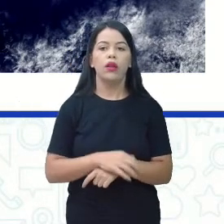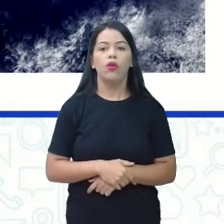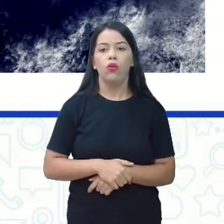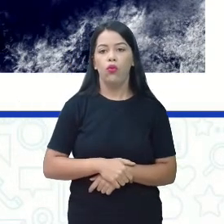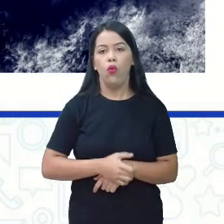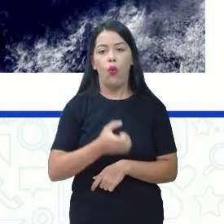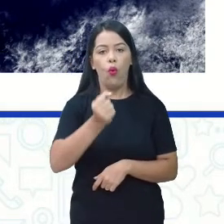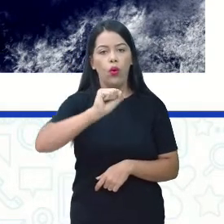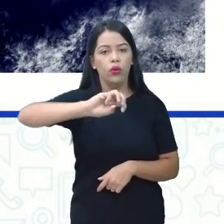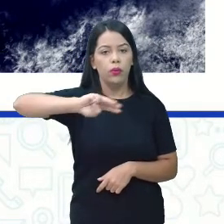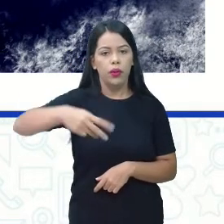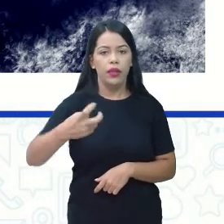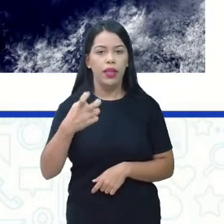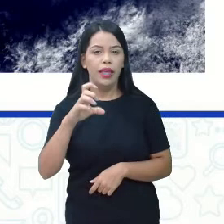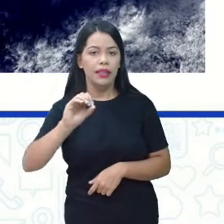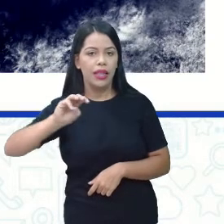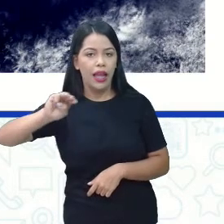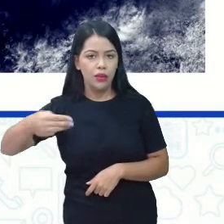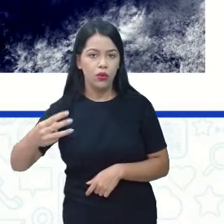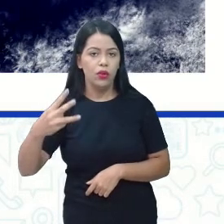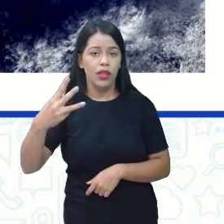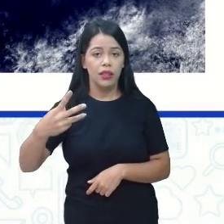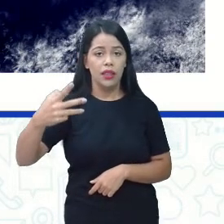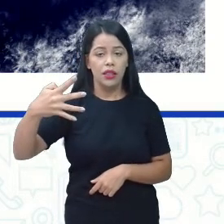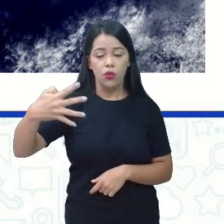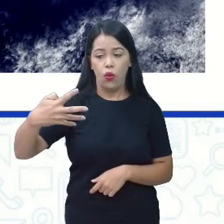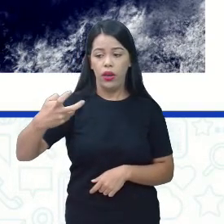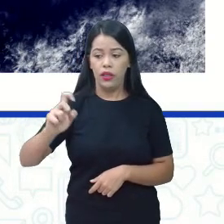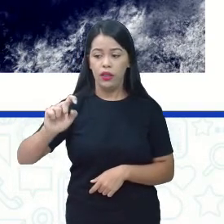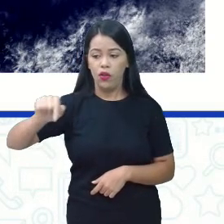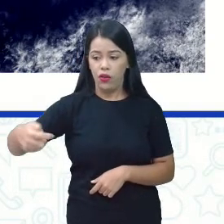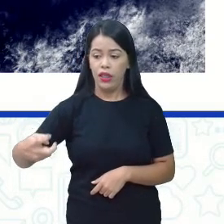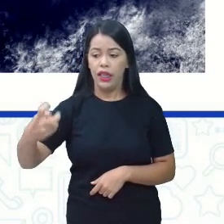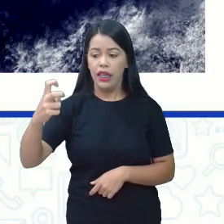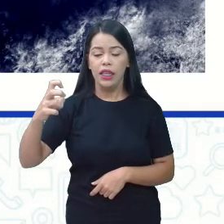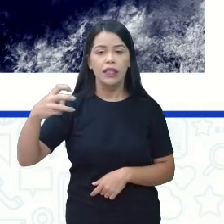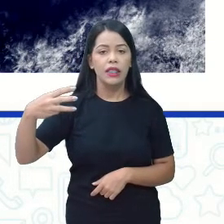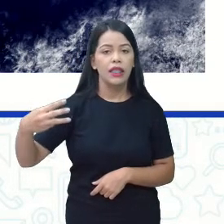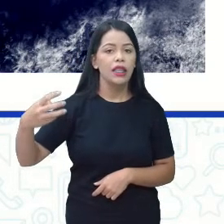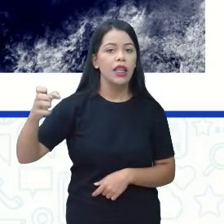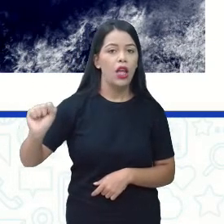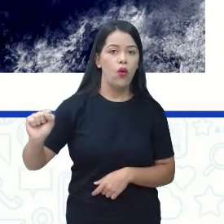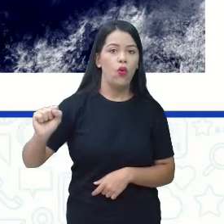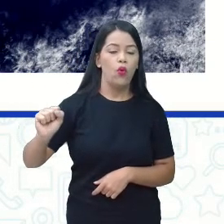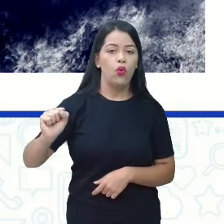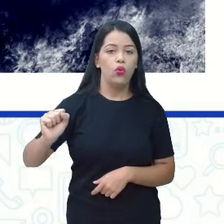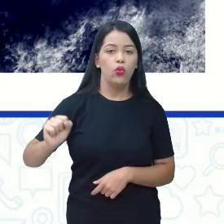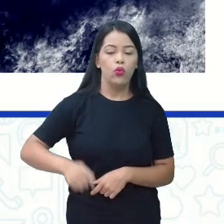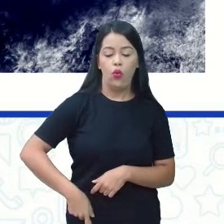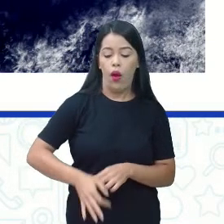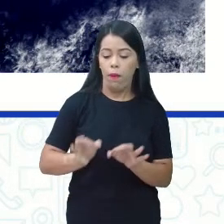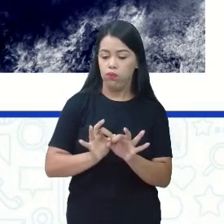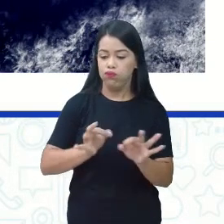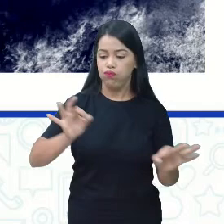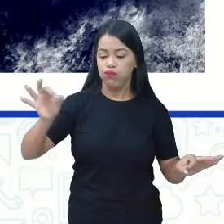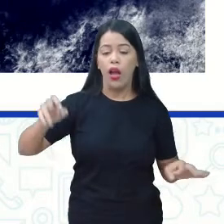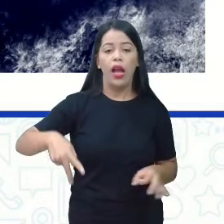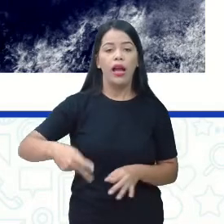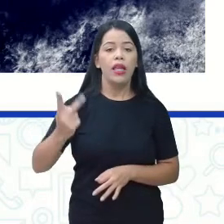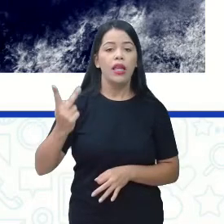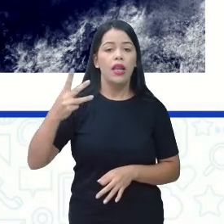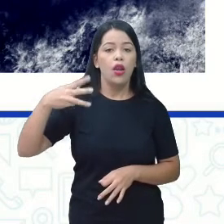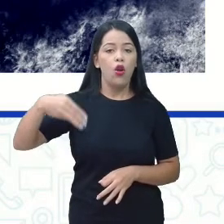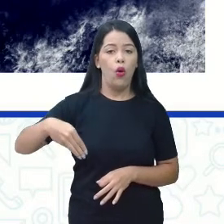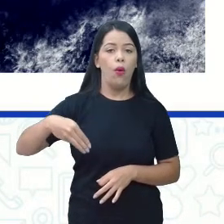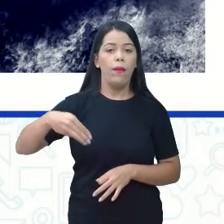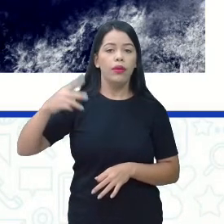8.510.345,538 quilômetros quadrados. gigante do nosso país, né? Então, vê o